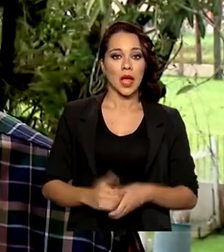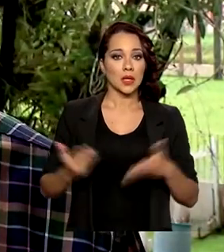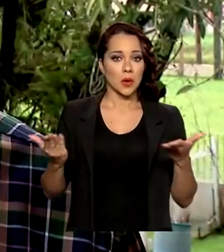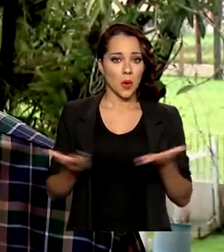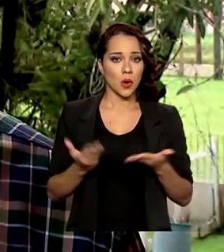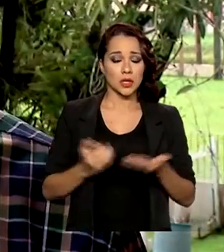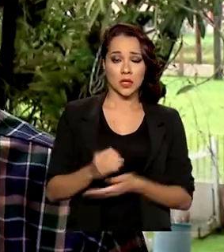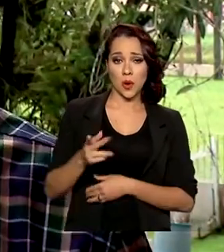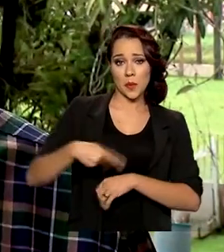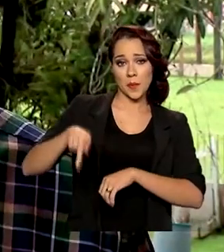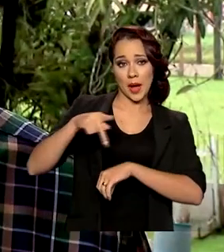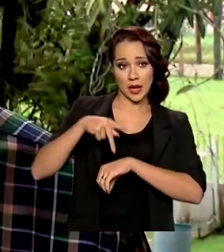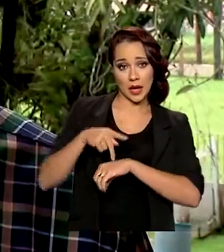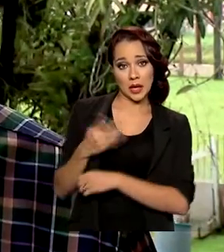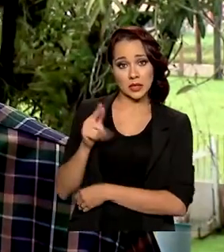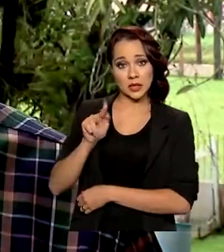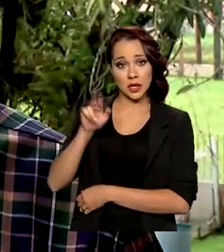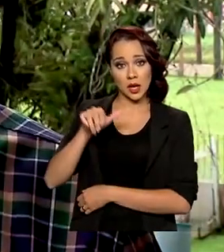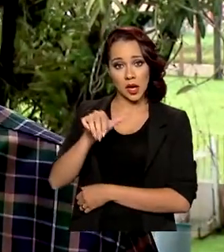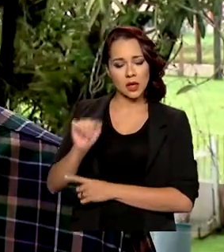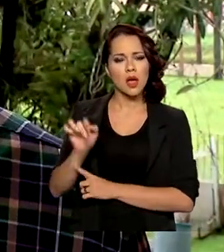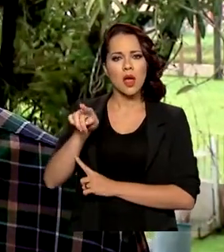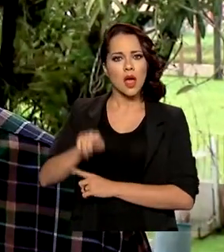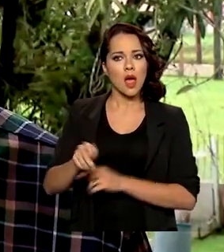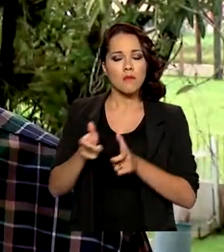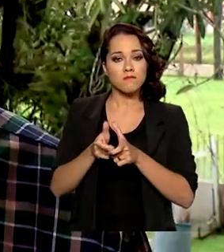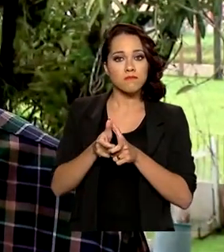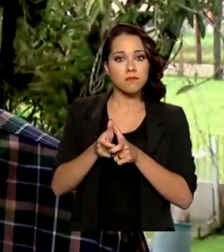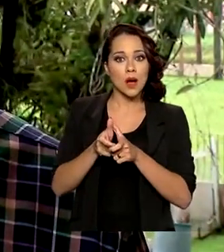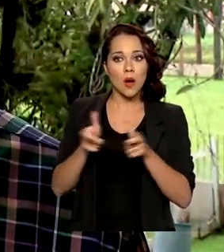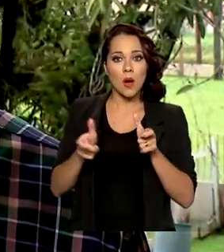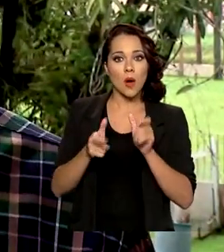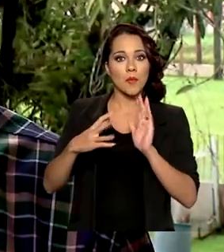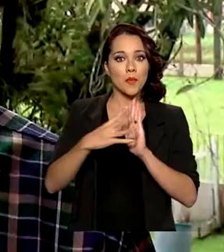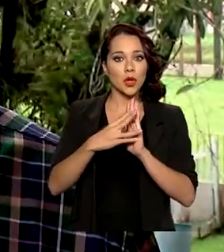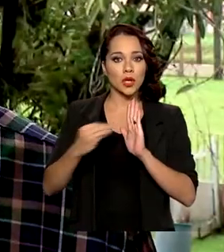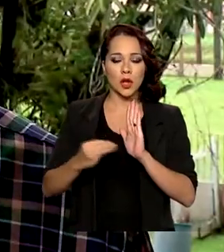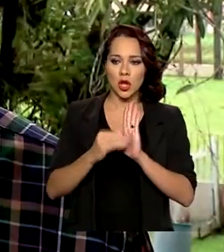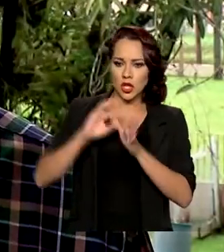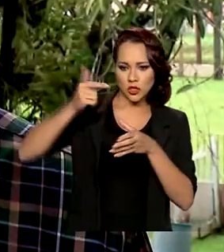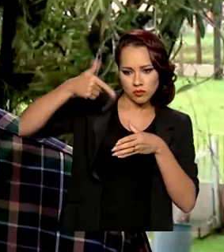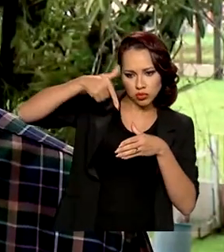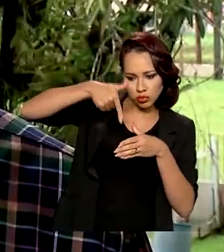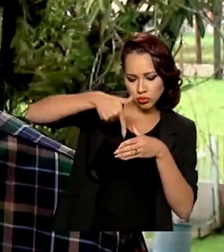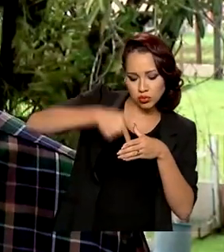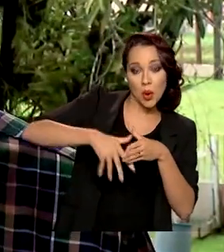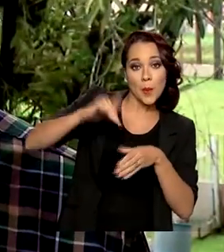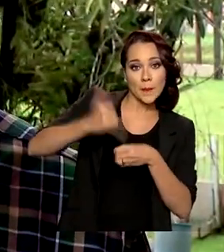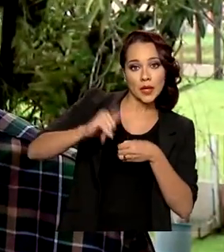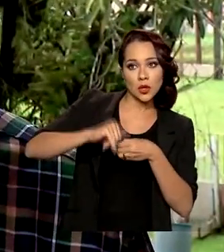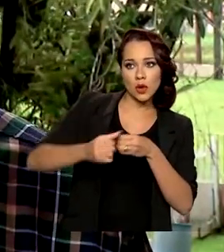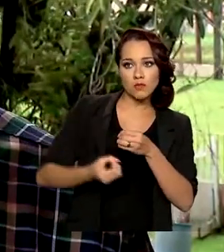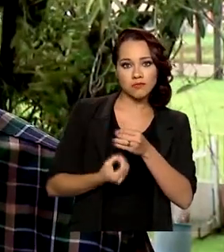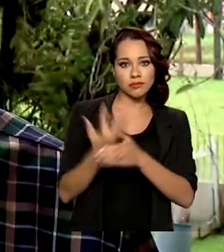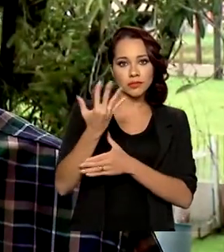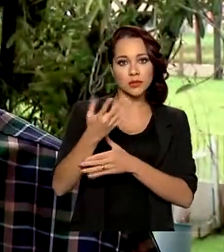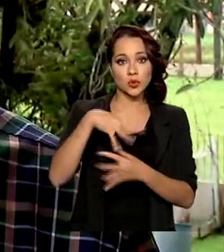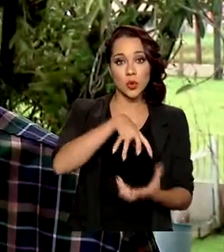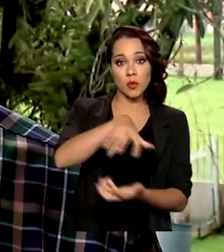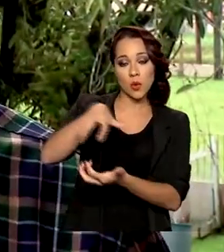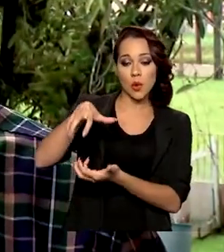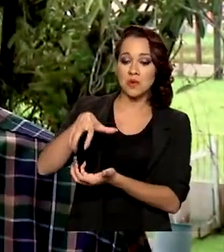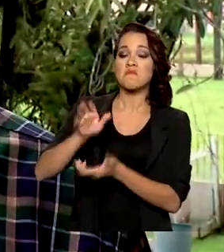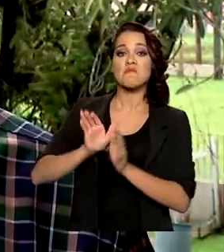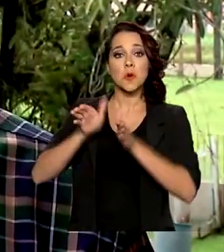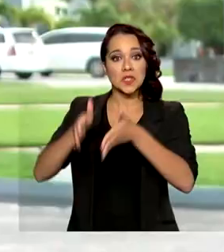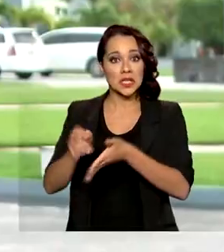a Guiana, para você ter ideia, é o maior projeto de perfuração de petróleo em todo o mundo. Está